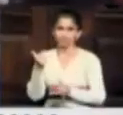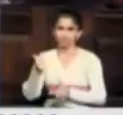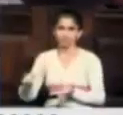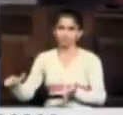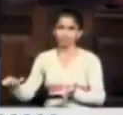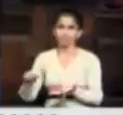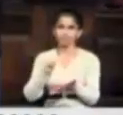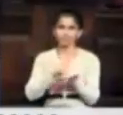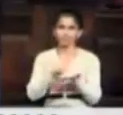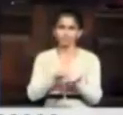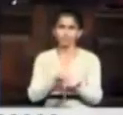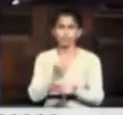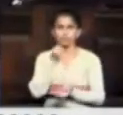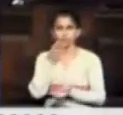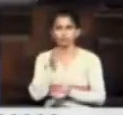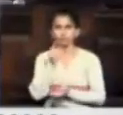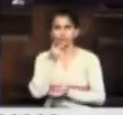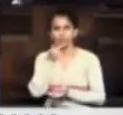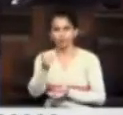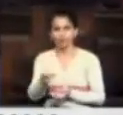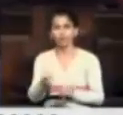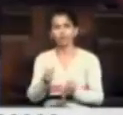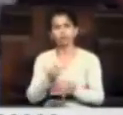dizer que